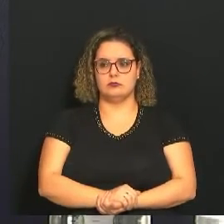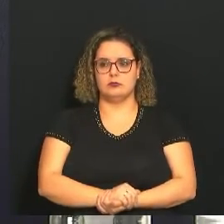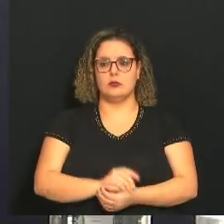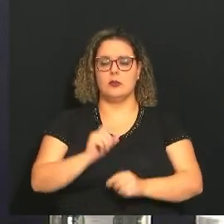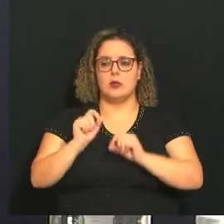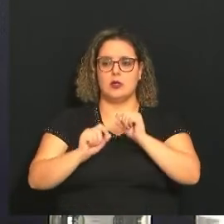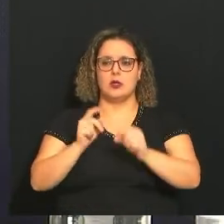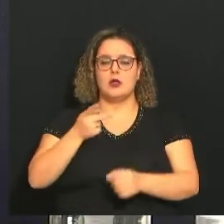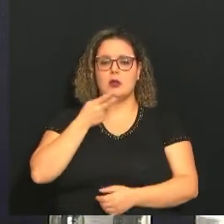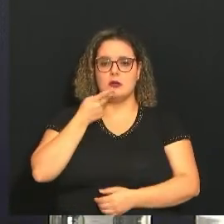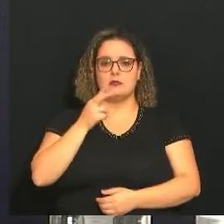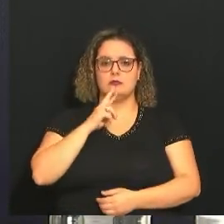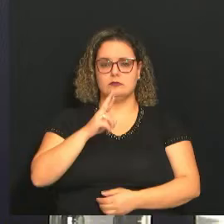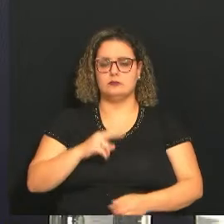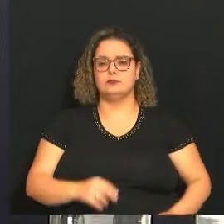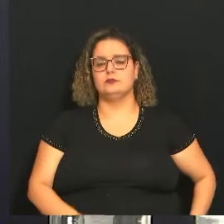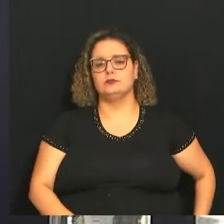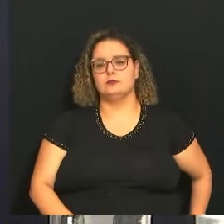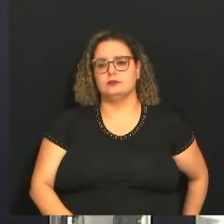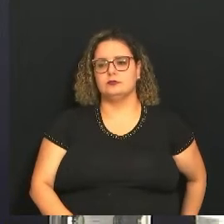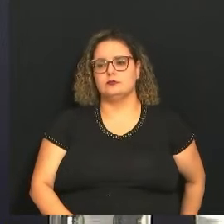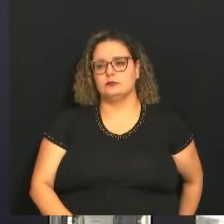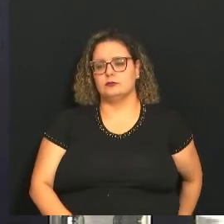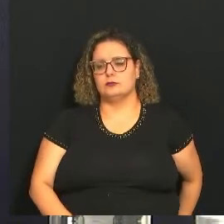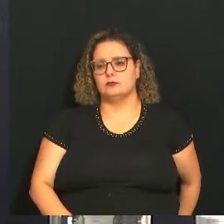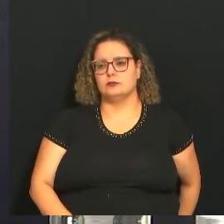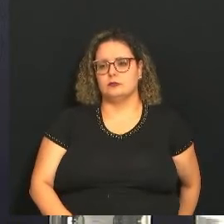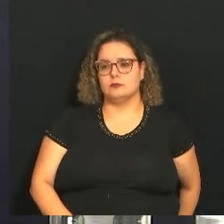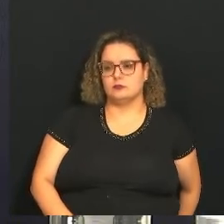A Fernanda? Pode ser, Fernanda?